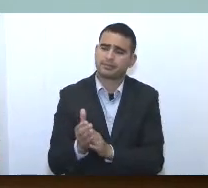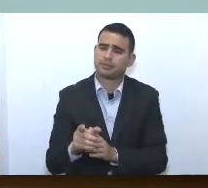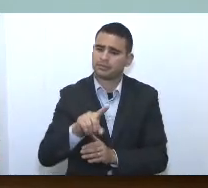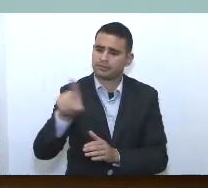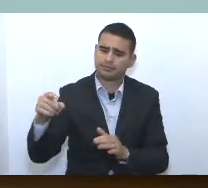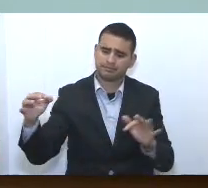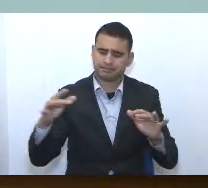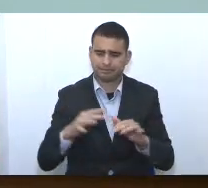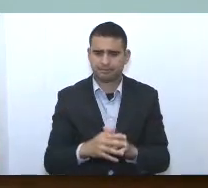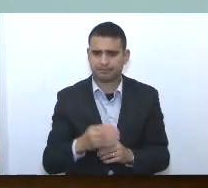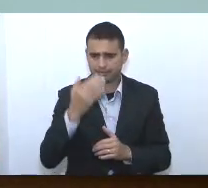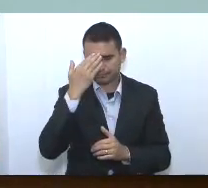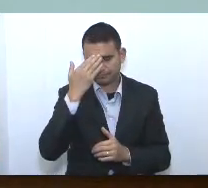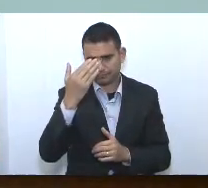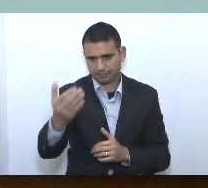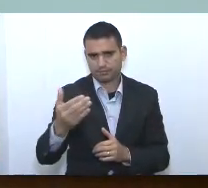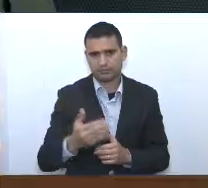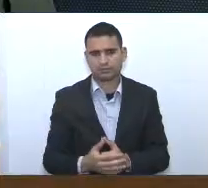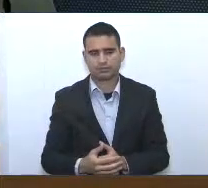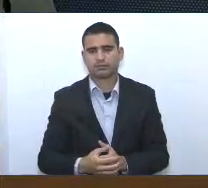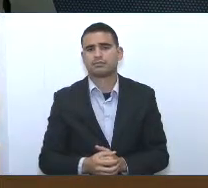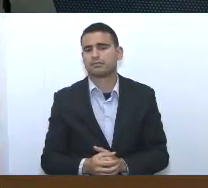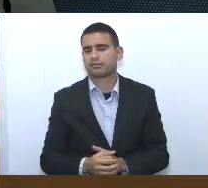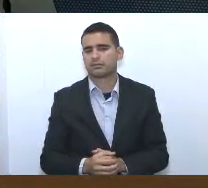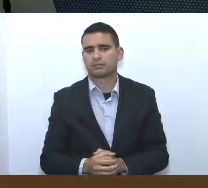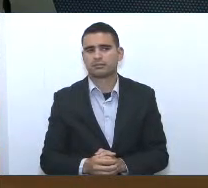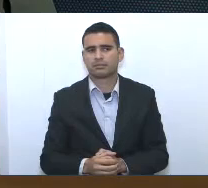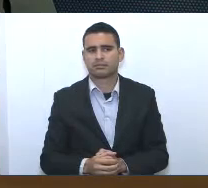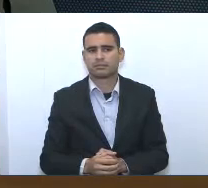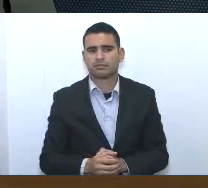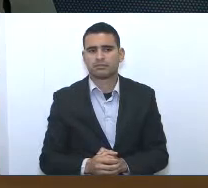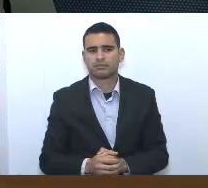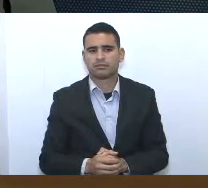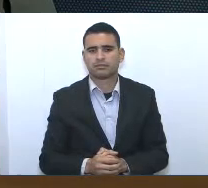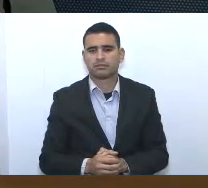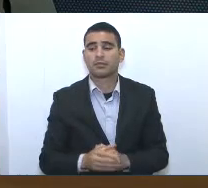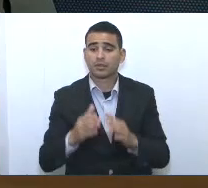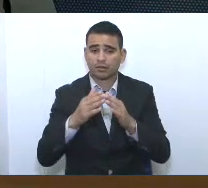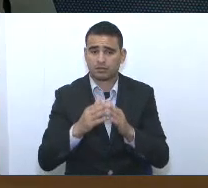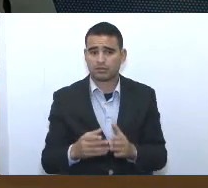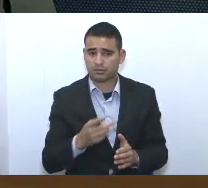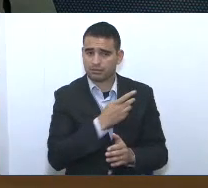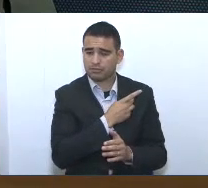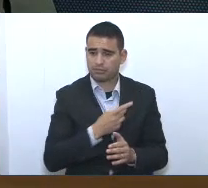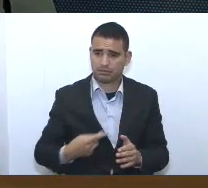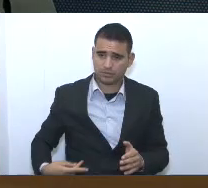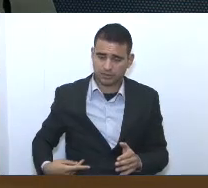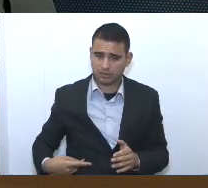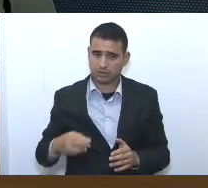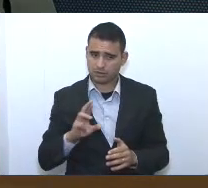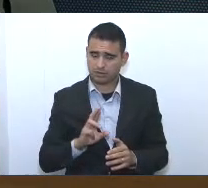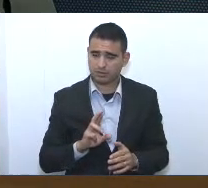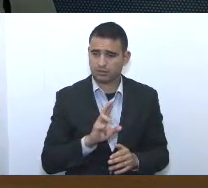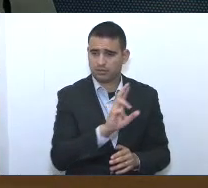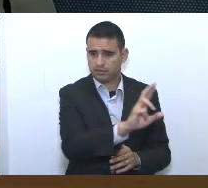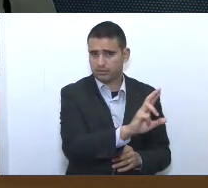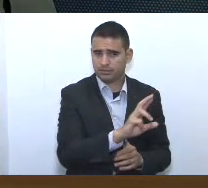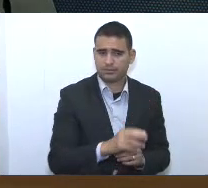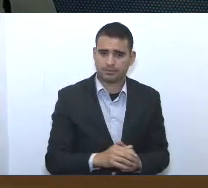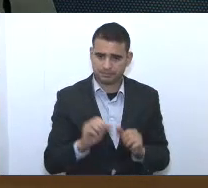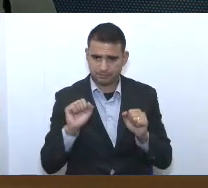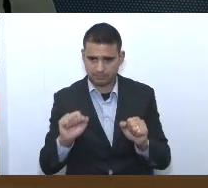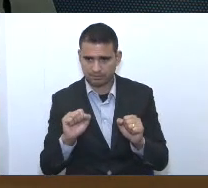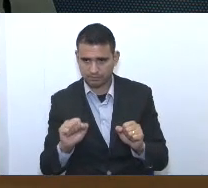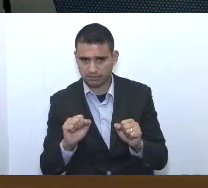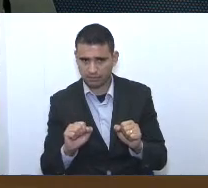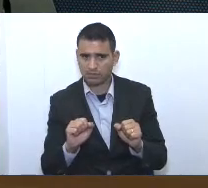e obrigado. Eu gostaria de pedir permissão ao senhor presidente para já responder a questão do